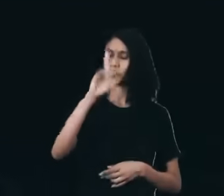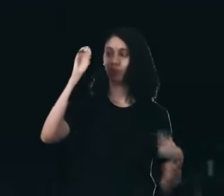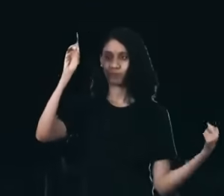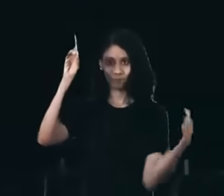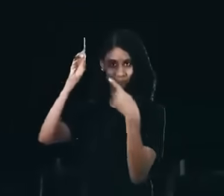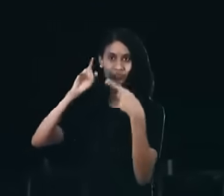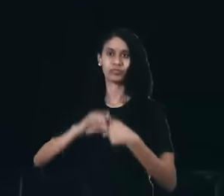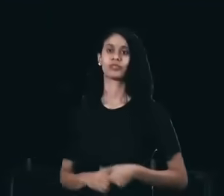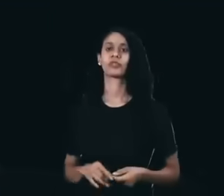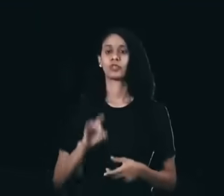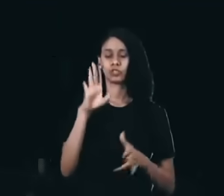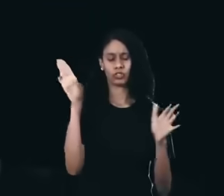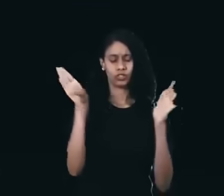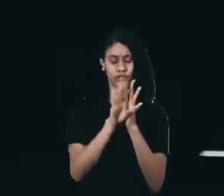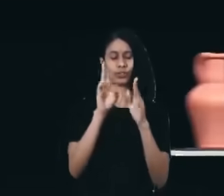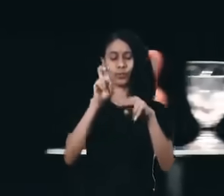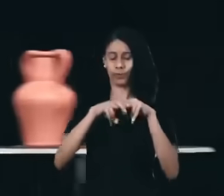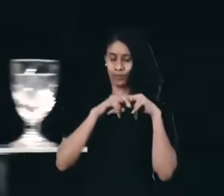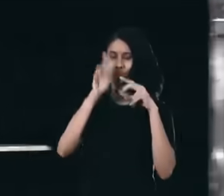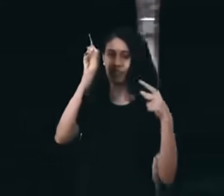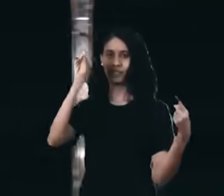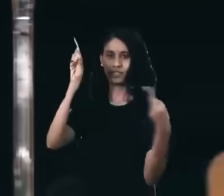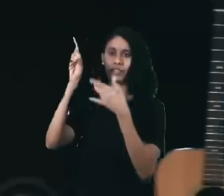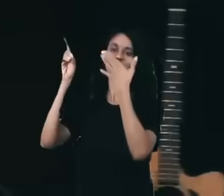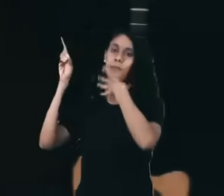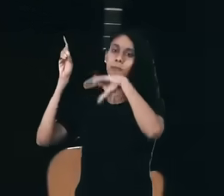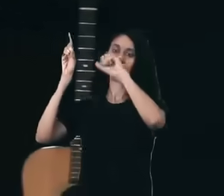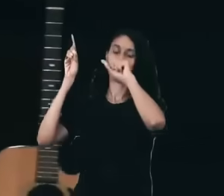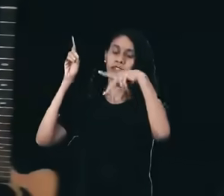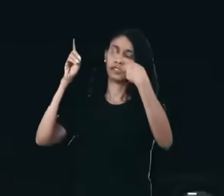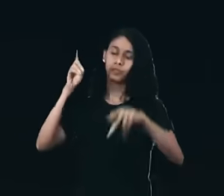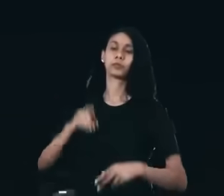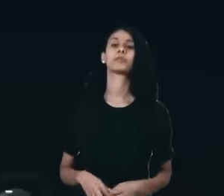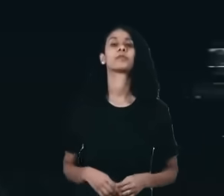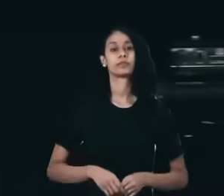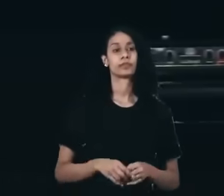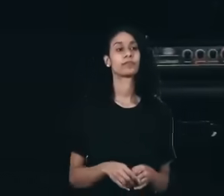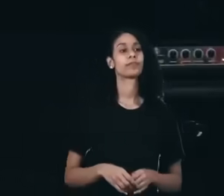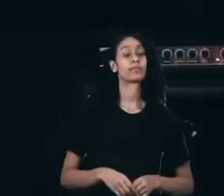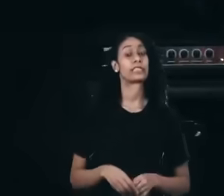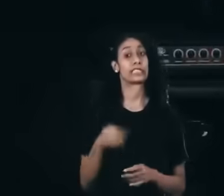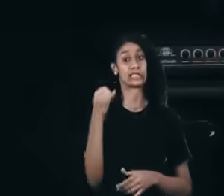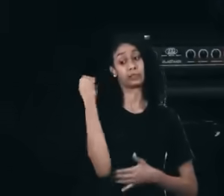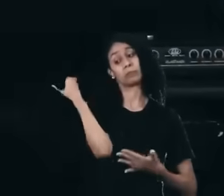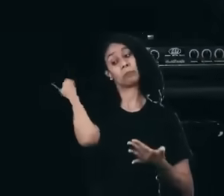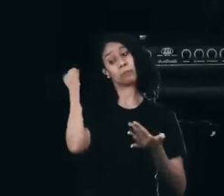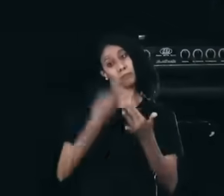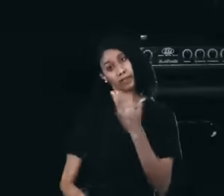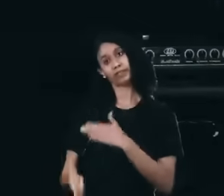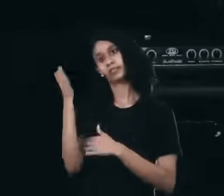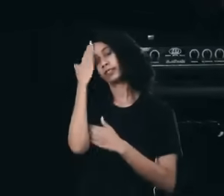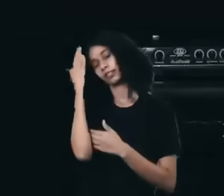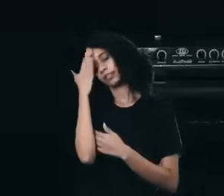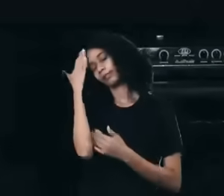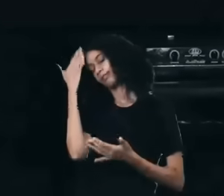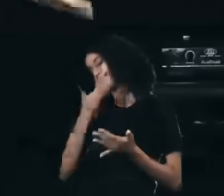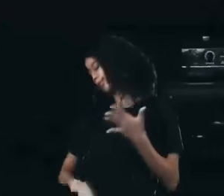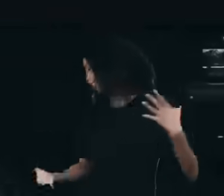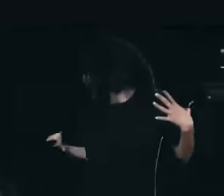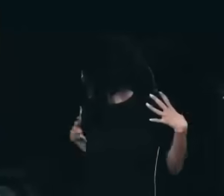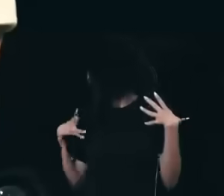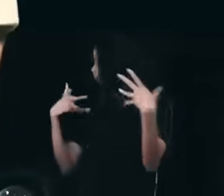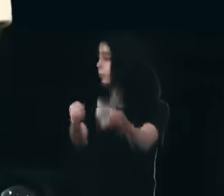Você só chega por causa do seu pai. E se você perder esse entendimento, perdeu